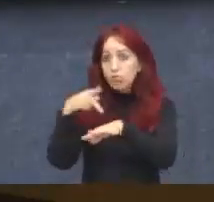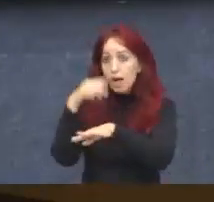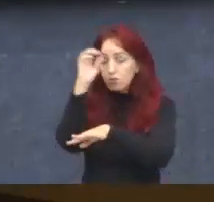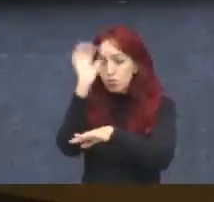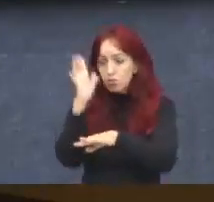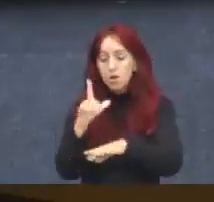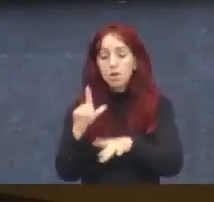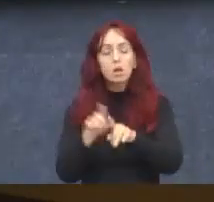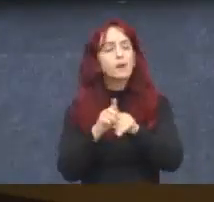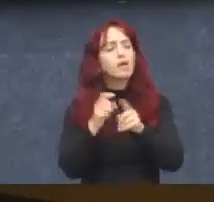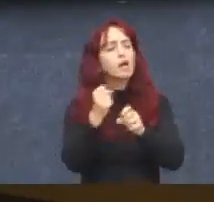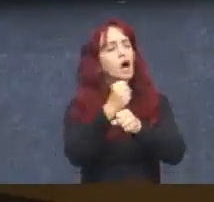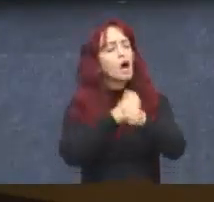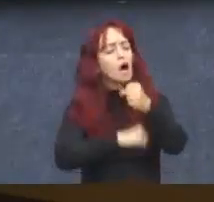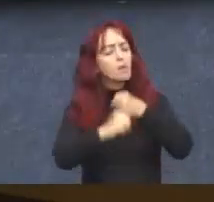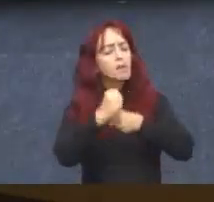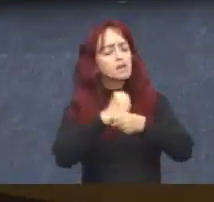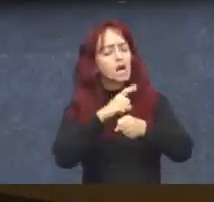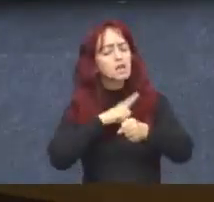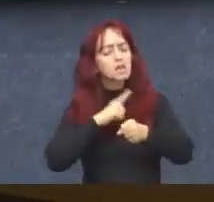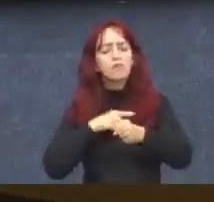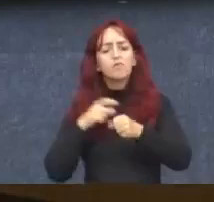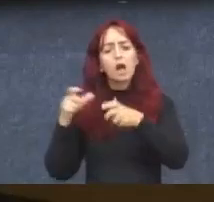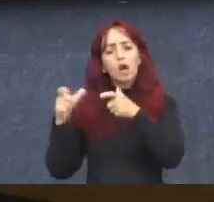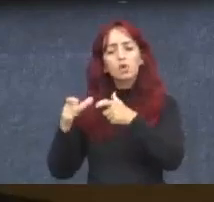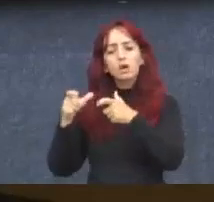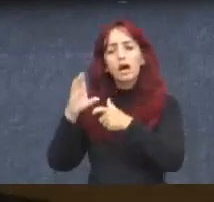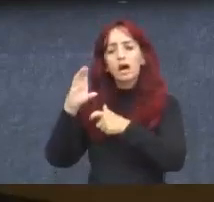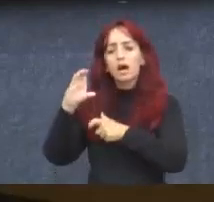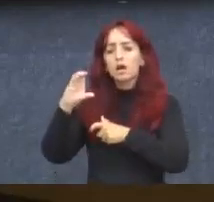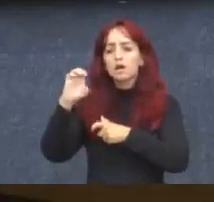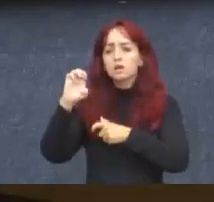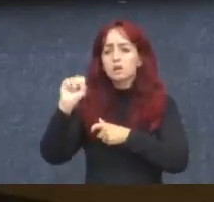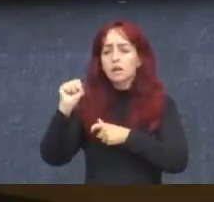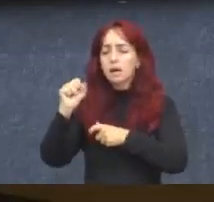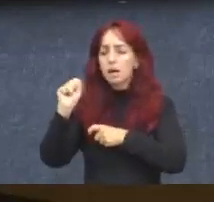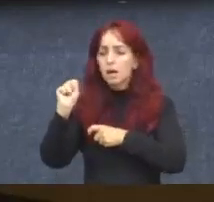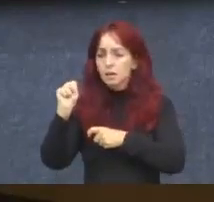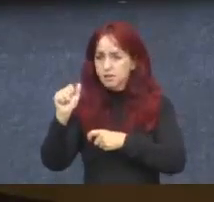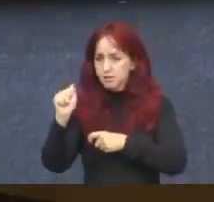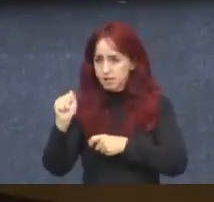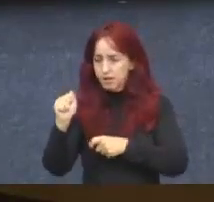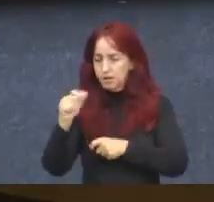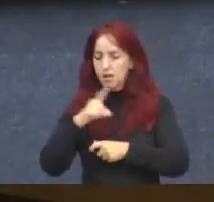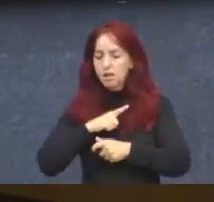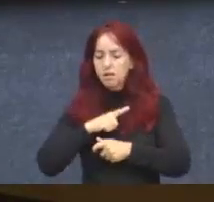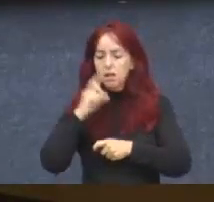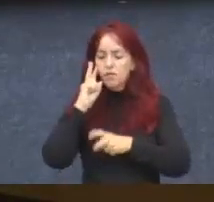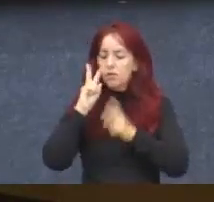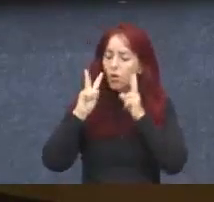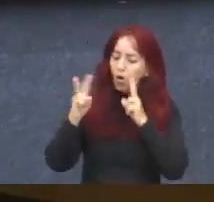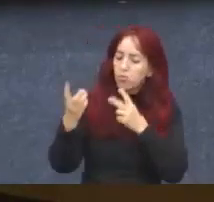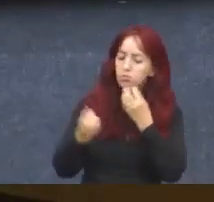no SEASA, acompanhando ali aquele trabalho tão bem feito por um instituto que